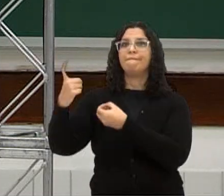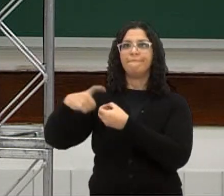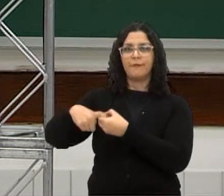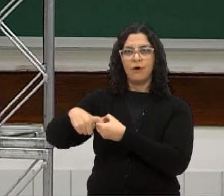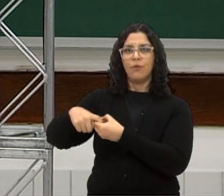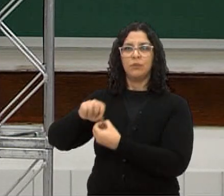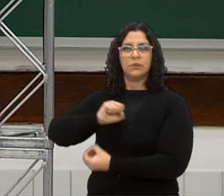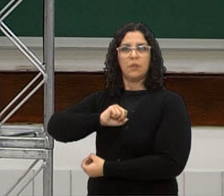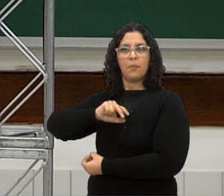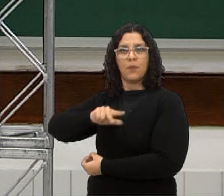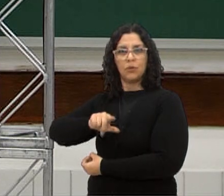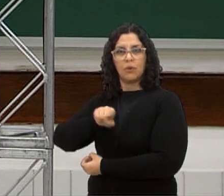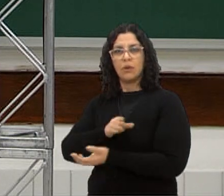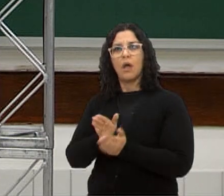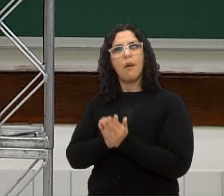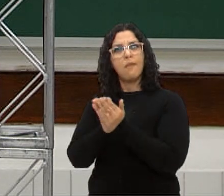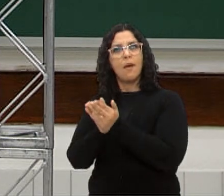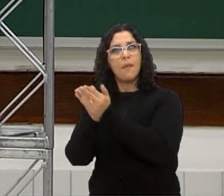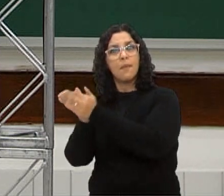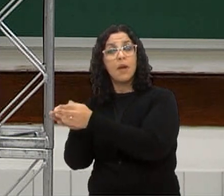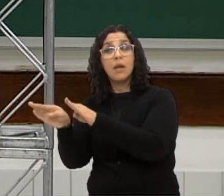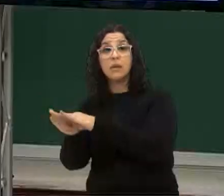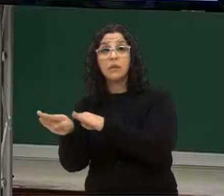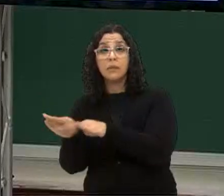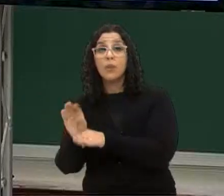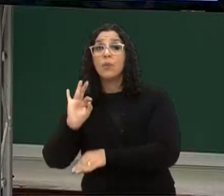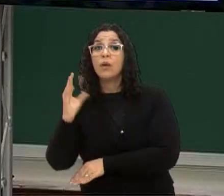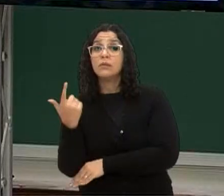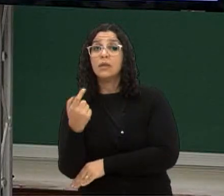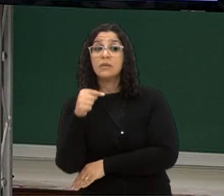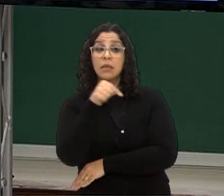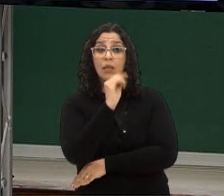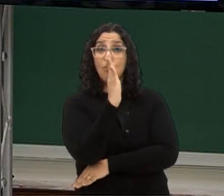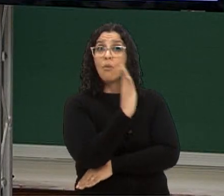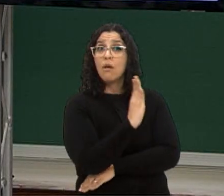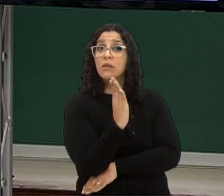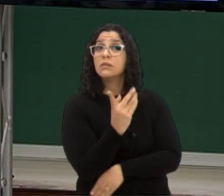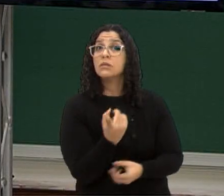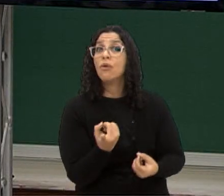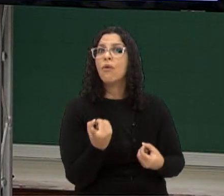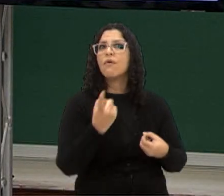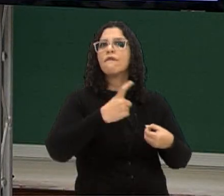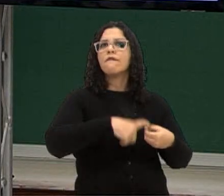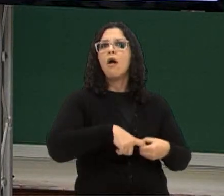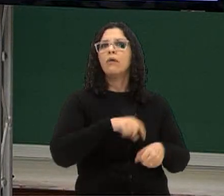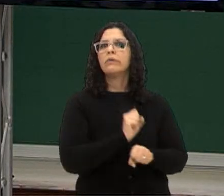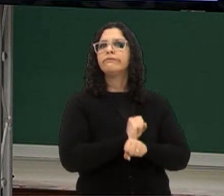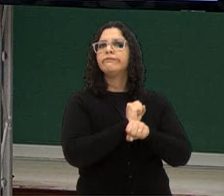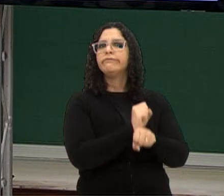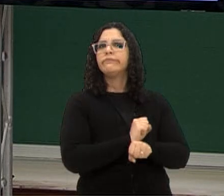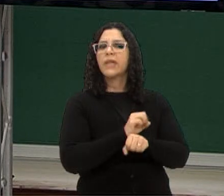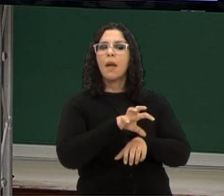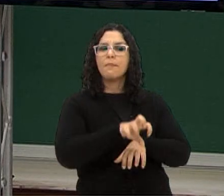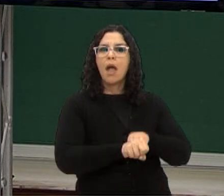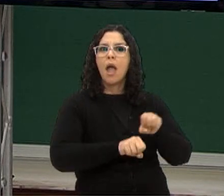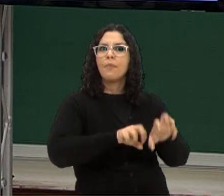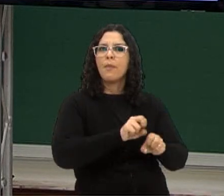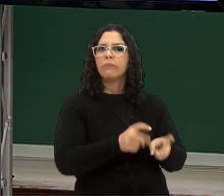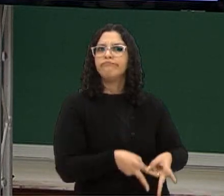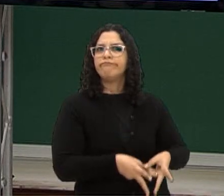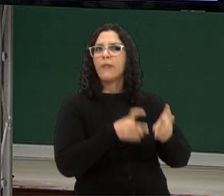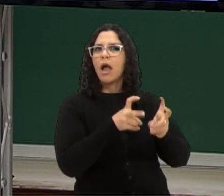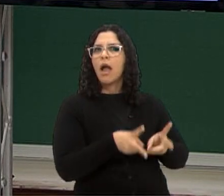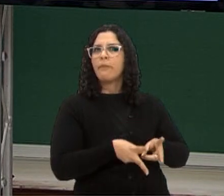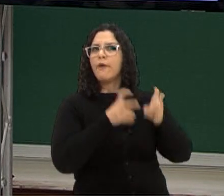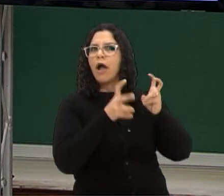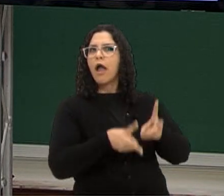Portugal, levar o Brasil a, digamos assim, voltar a ser um território